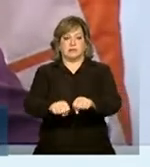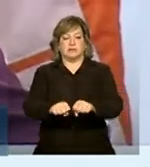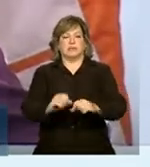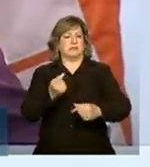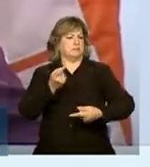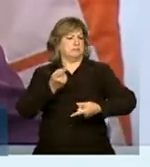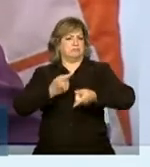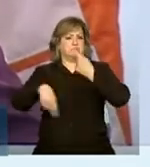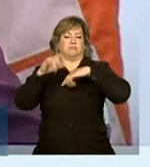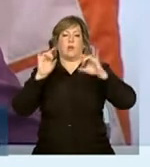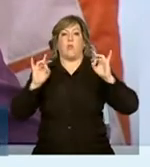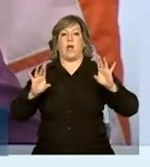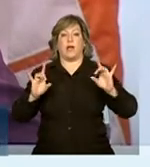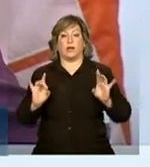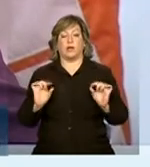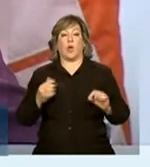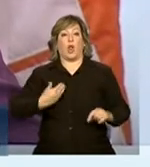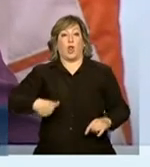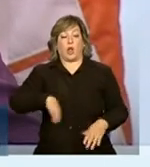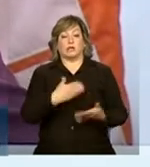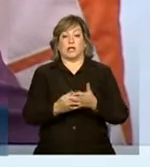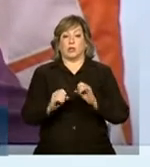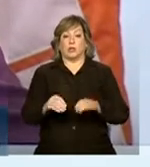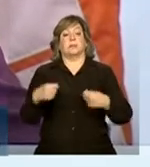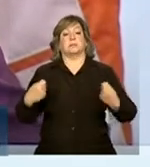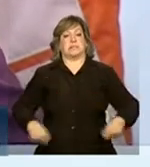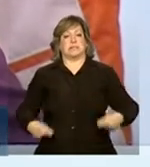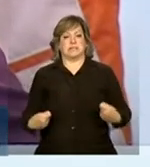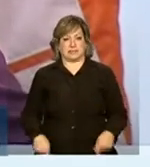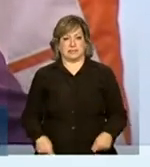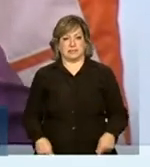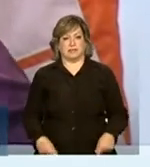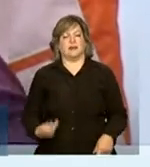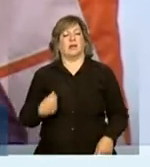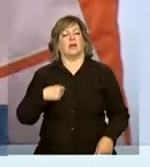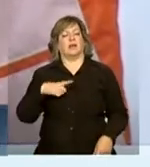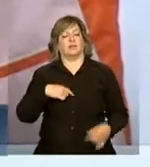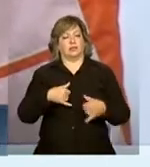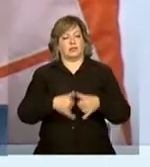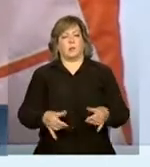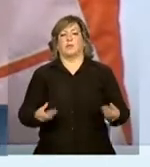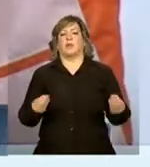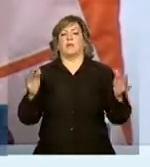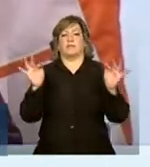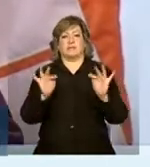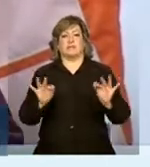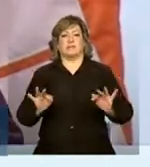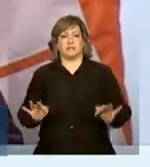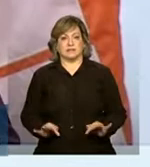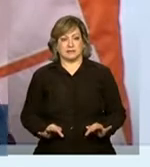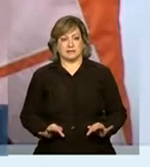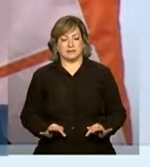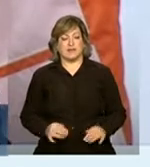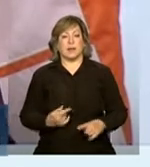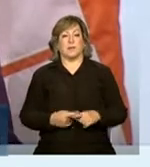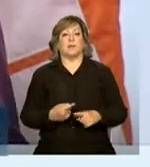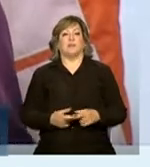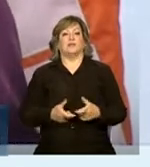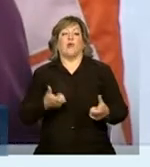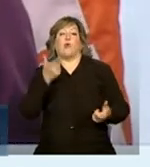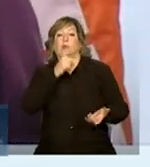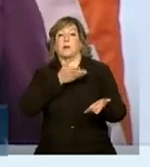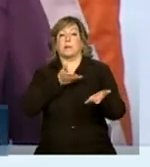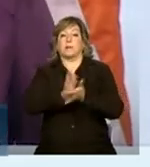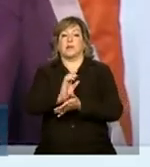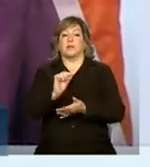qualidade que a nossa educação precisa. Estou muito feliz pela aprovação